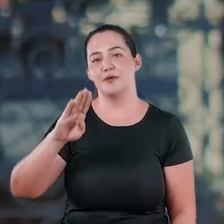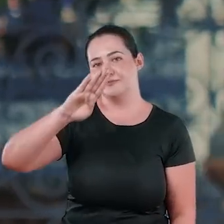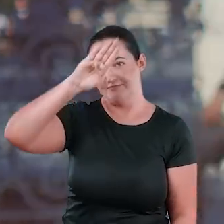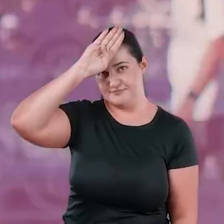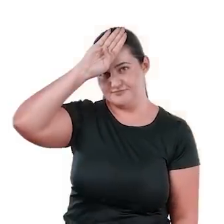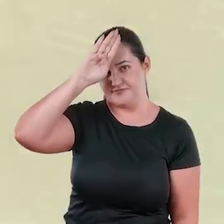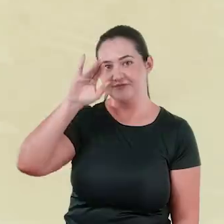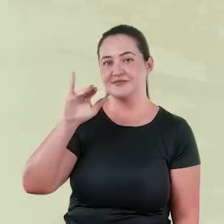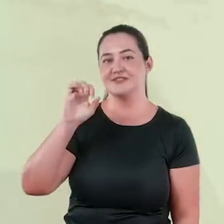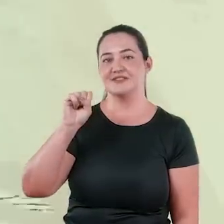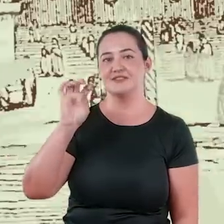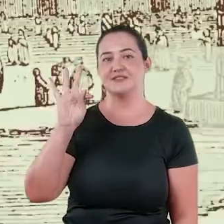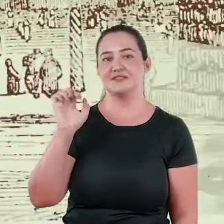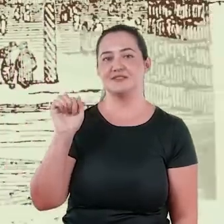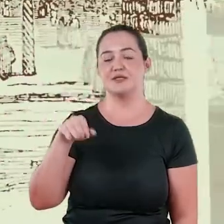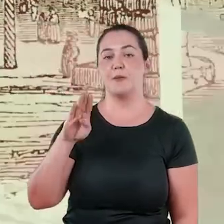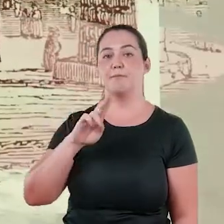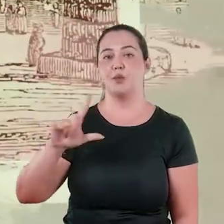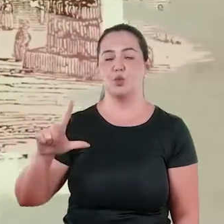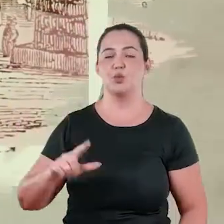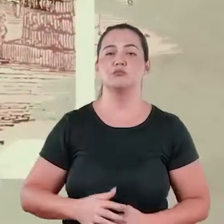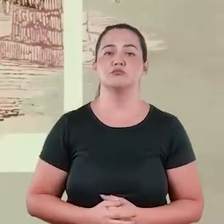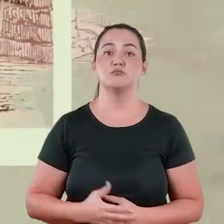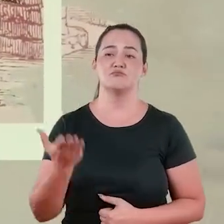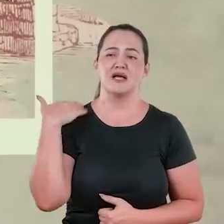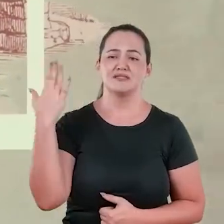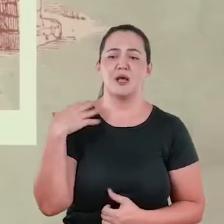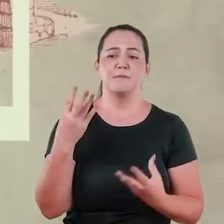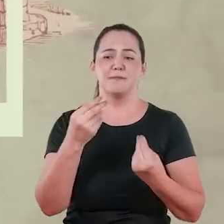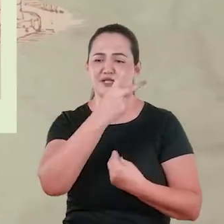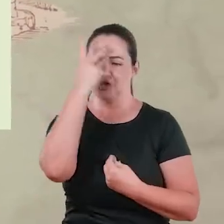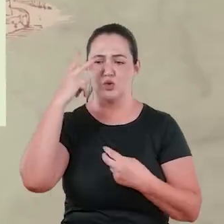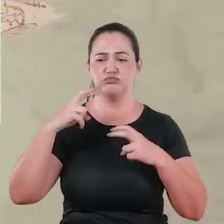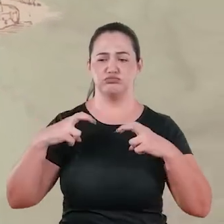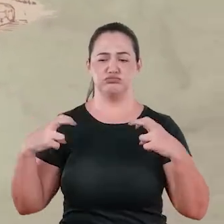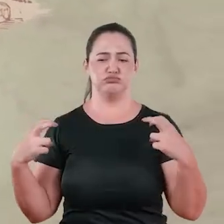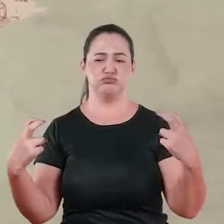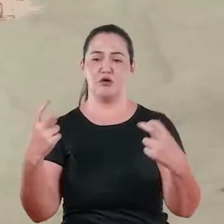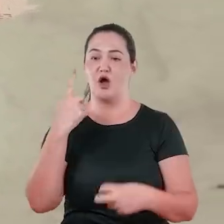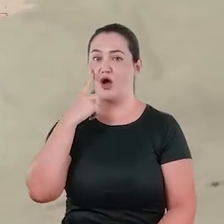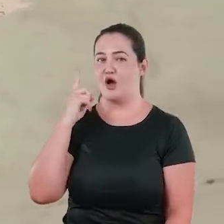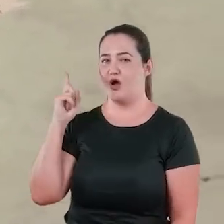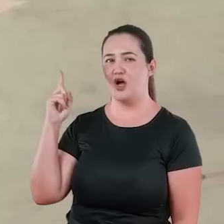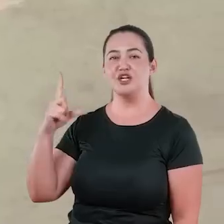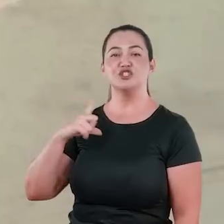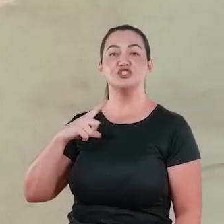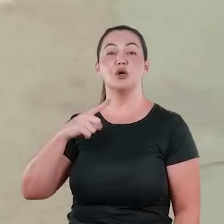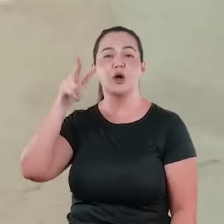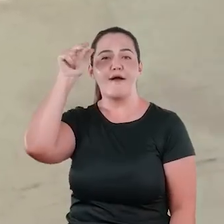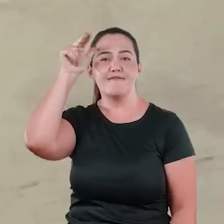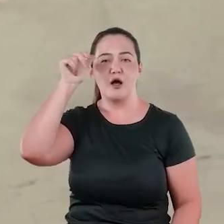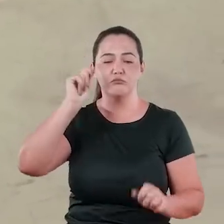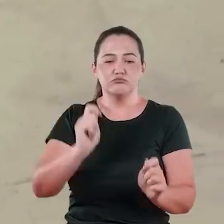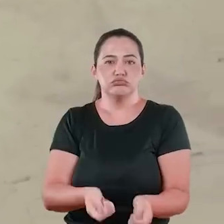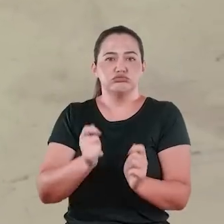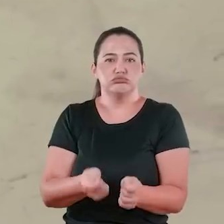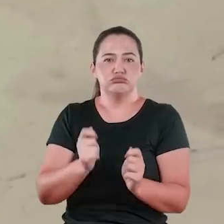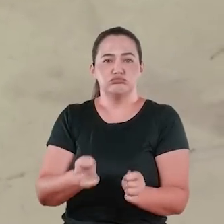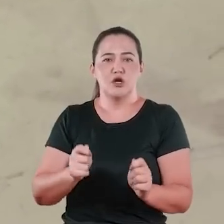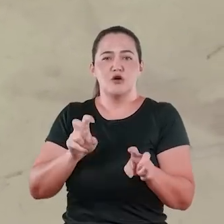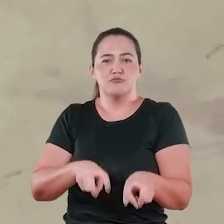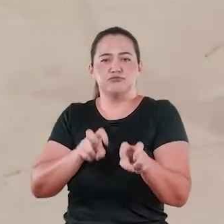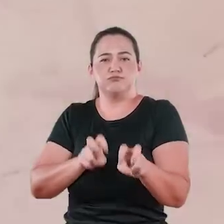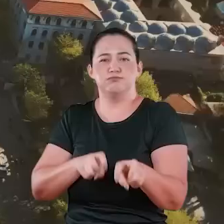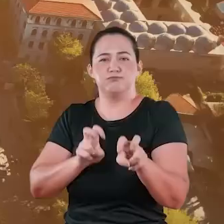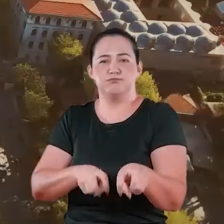de Istambul. No passado, milhares de pessoas ficavam ao redor aqui para ver as corridas de cavalos. Os cavalos vinham correndo